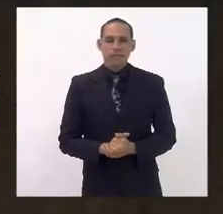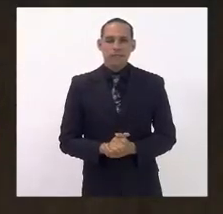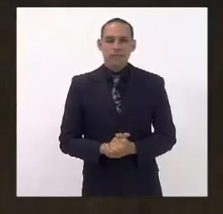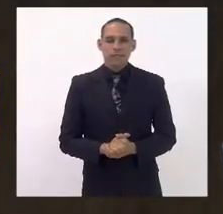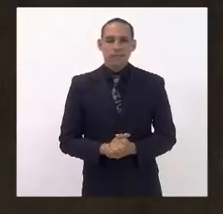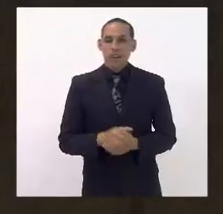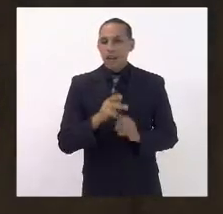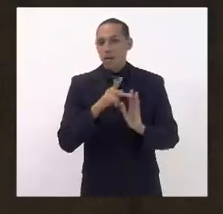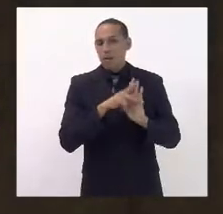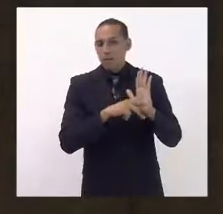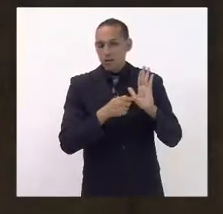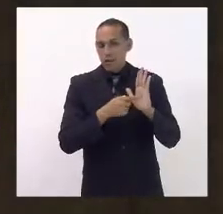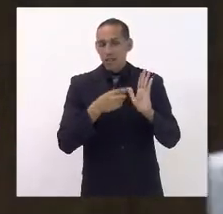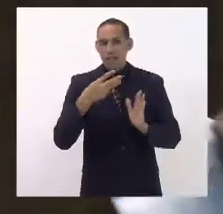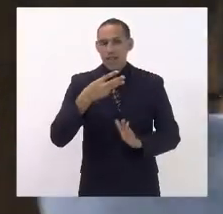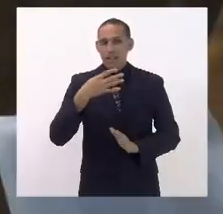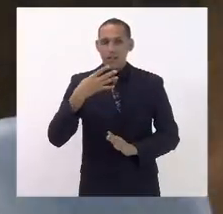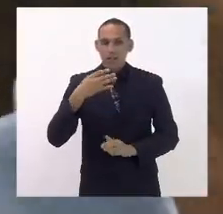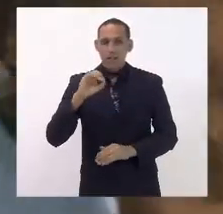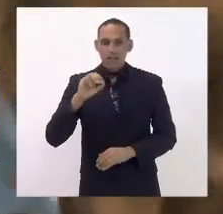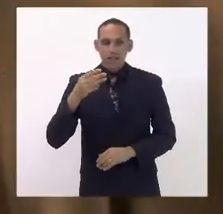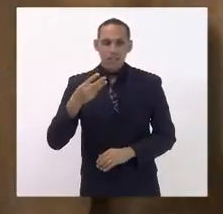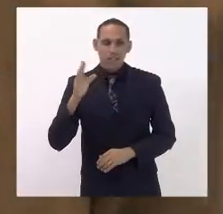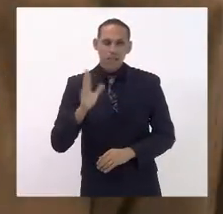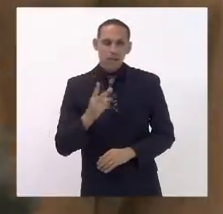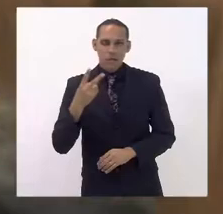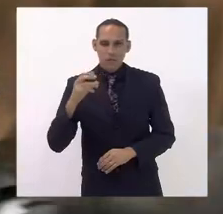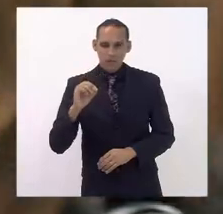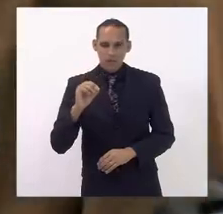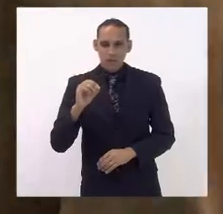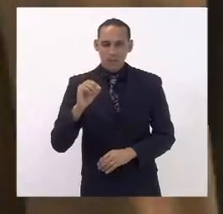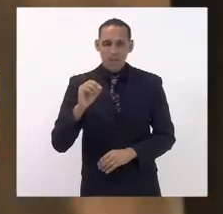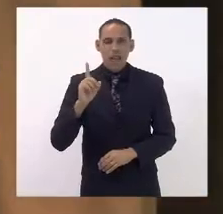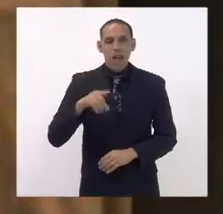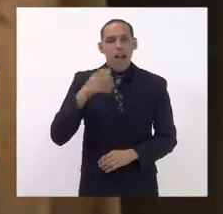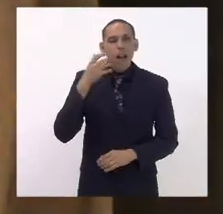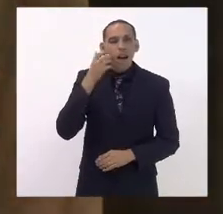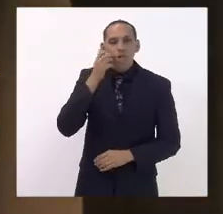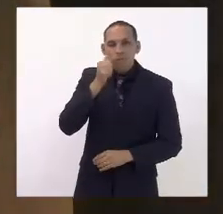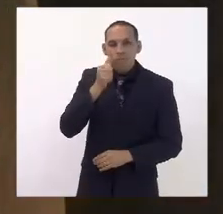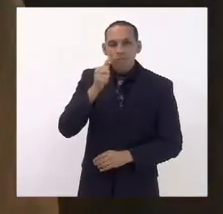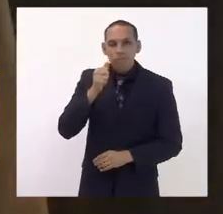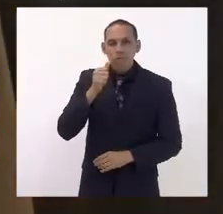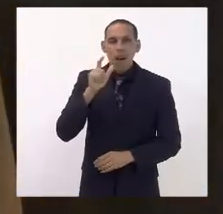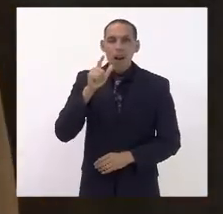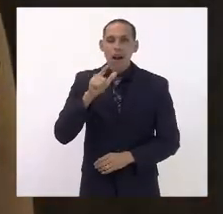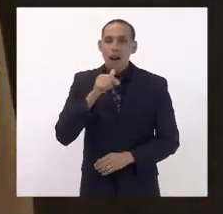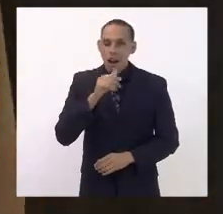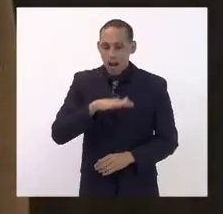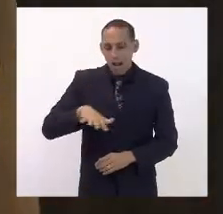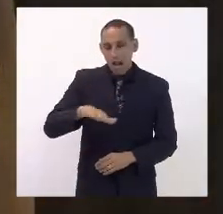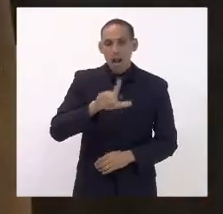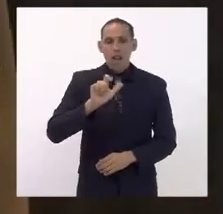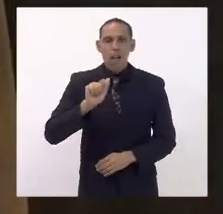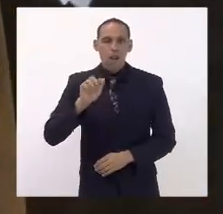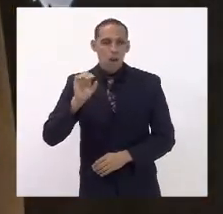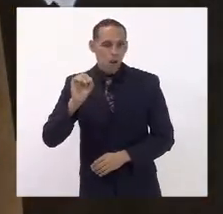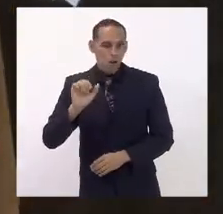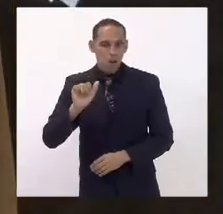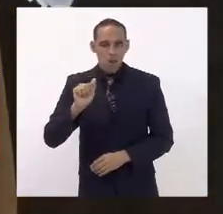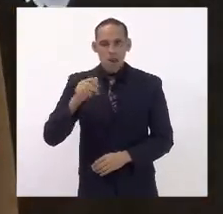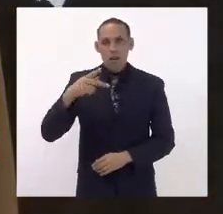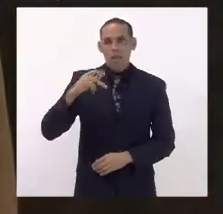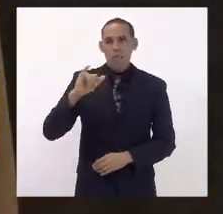o projeto é o 3403/2020, que determina o tombamento da Lagoa de Pitangas como patrimônio